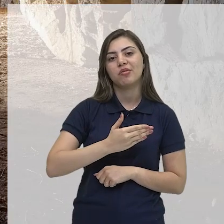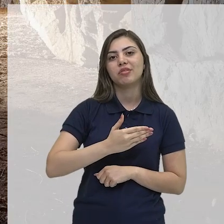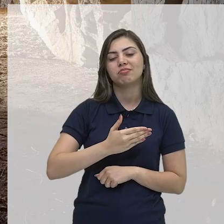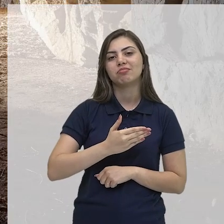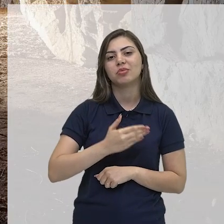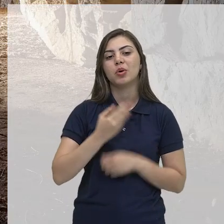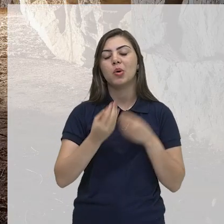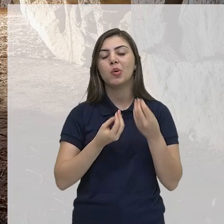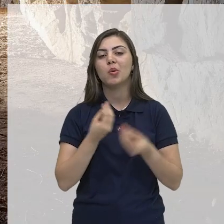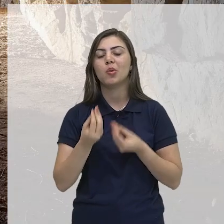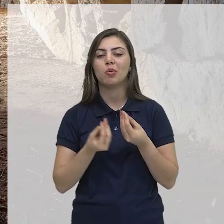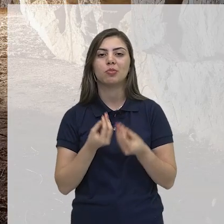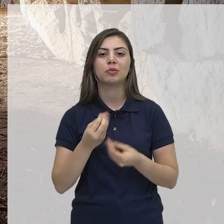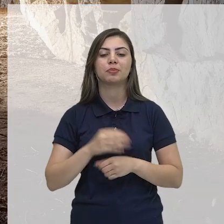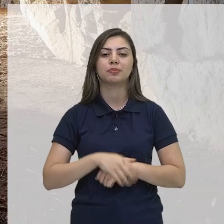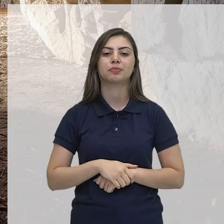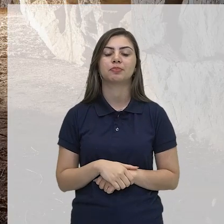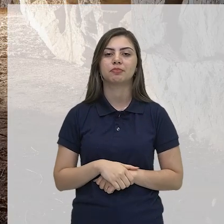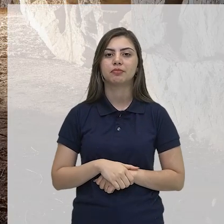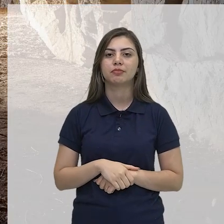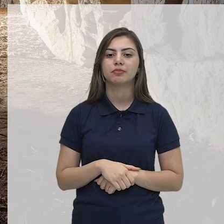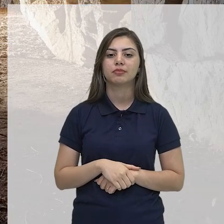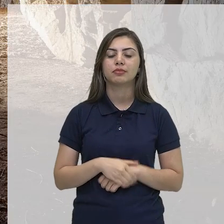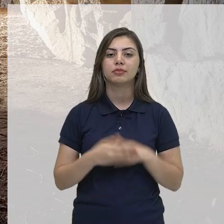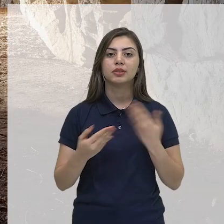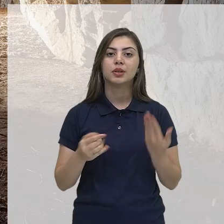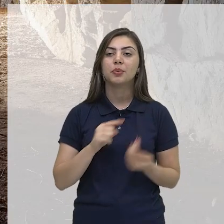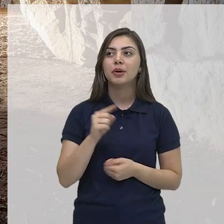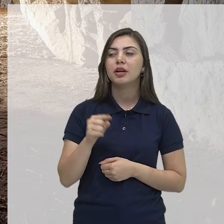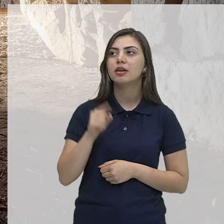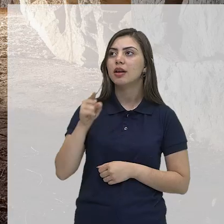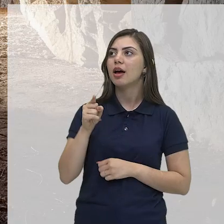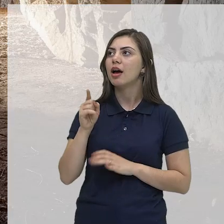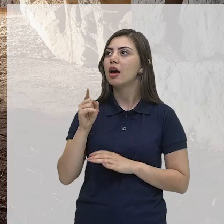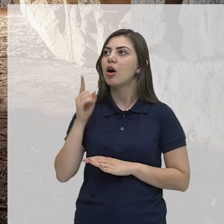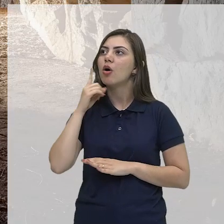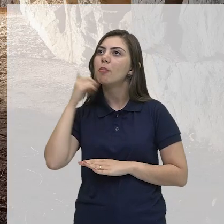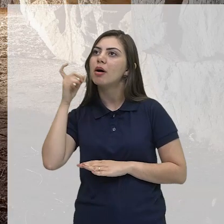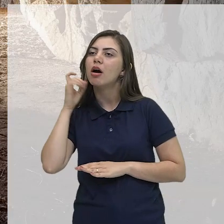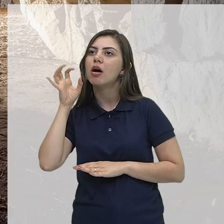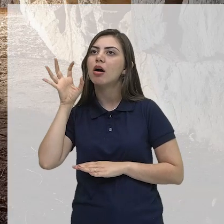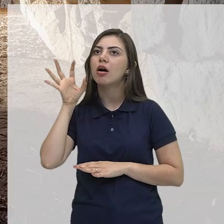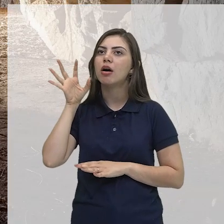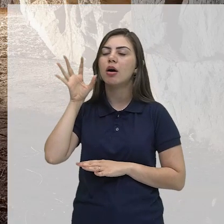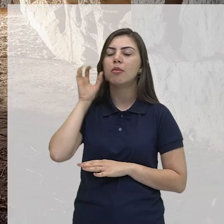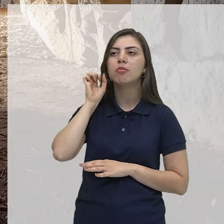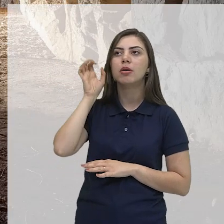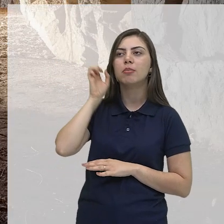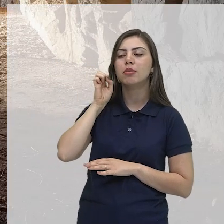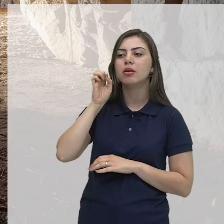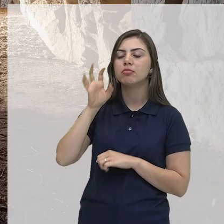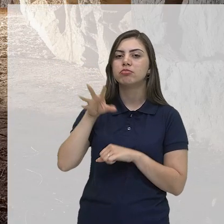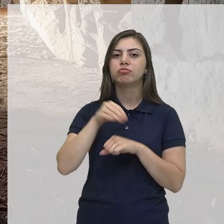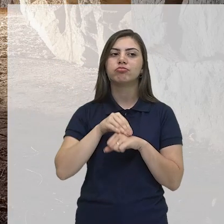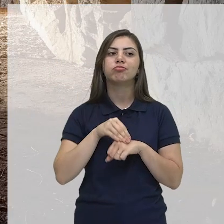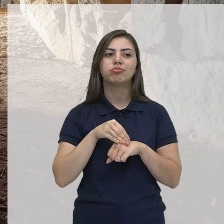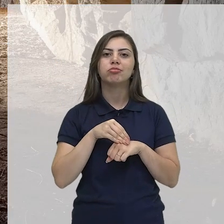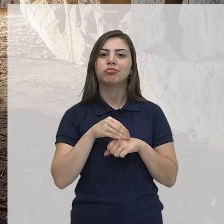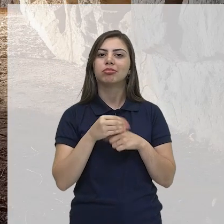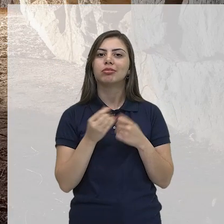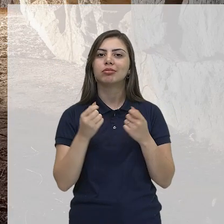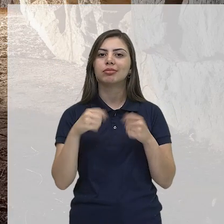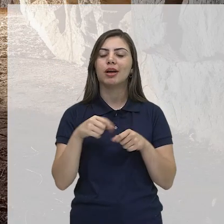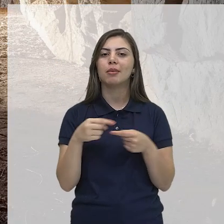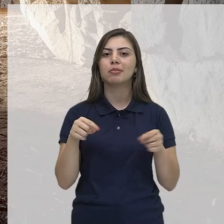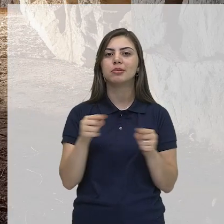de como acontecia. Então, ele fazia essa reprodução dos sons que ele escutava no seu entorno. E a gente vai